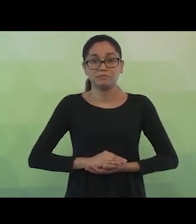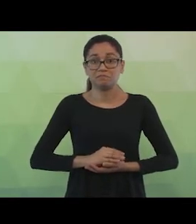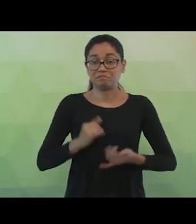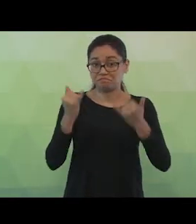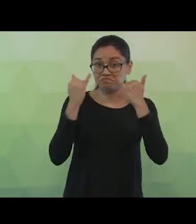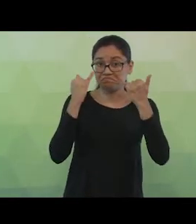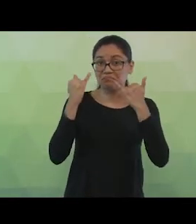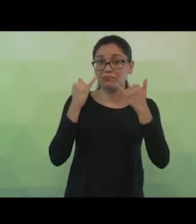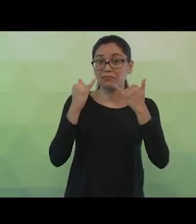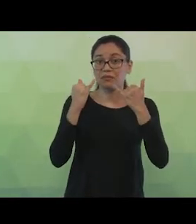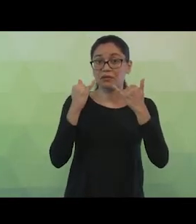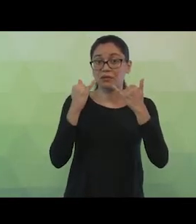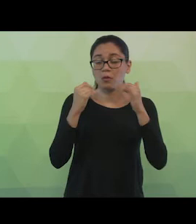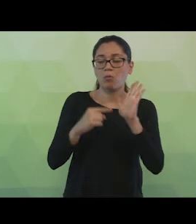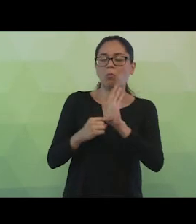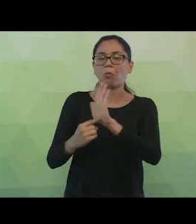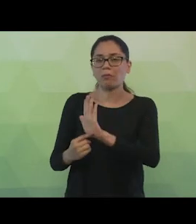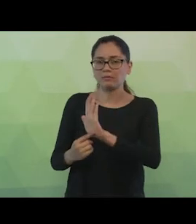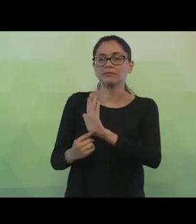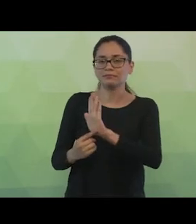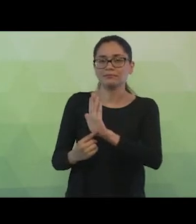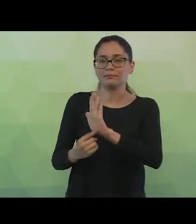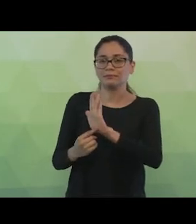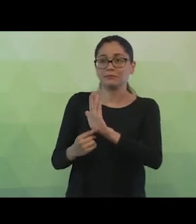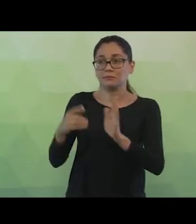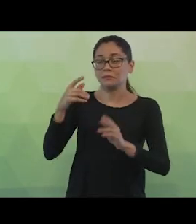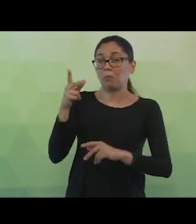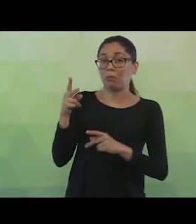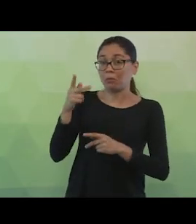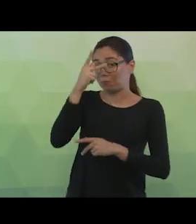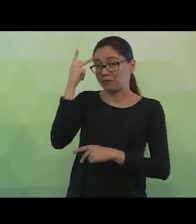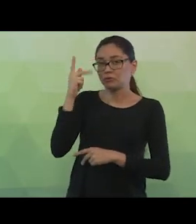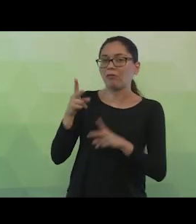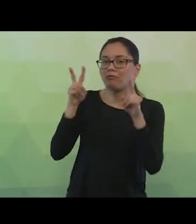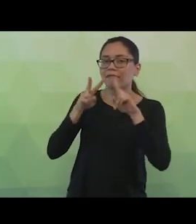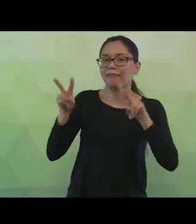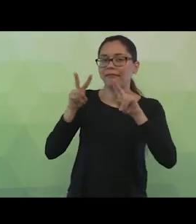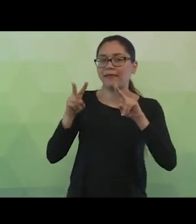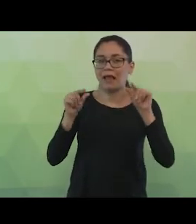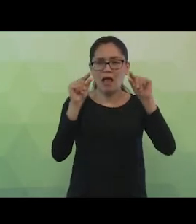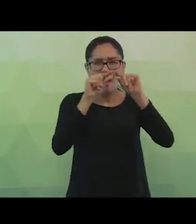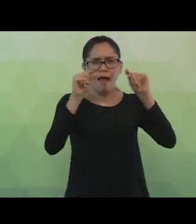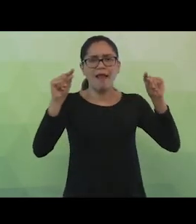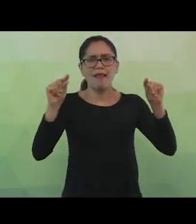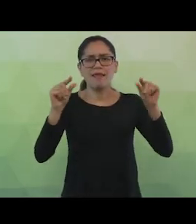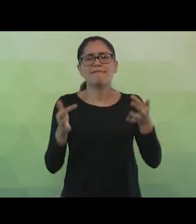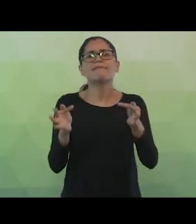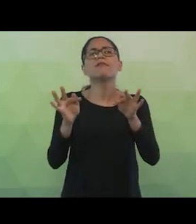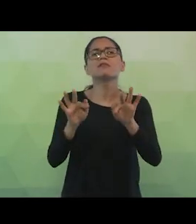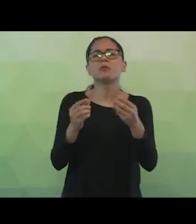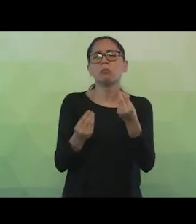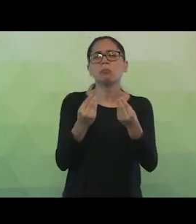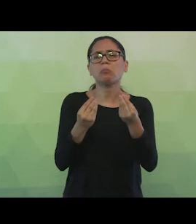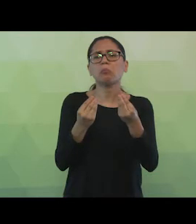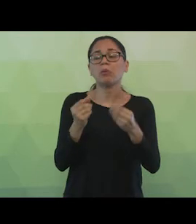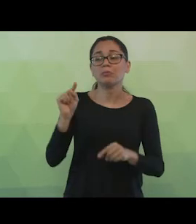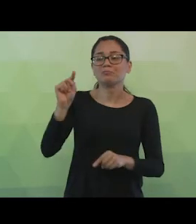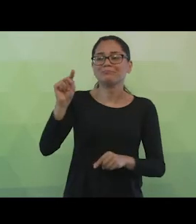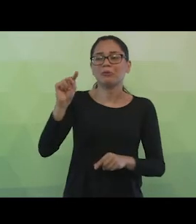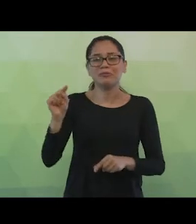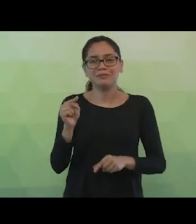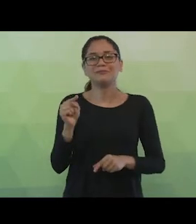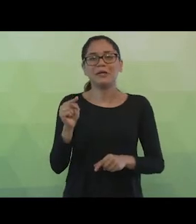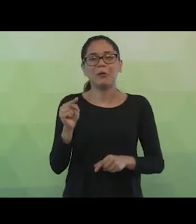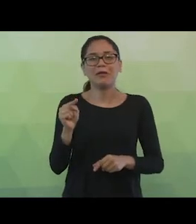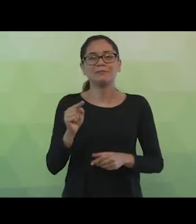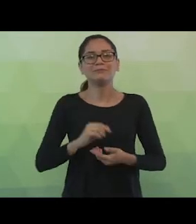Essa informação vai ser printada na tela para o usuário. A linha é finalizada com ponto e